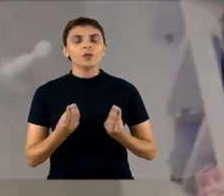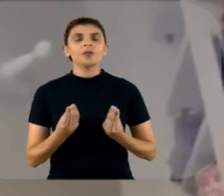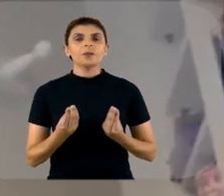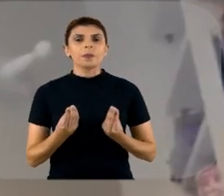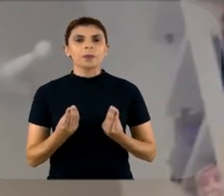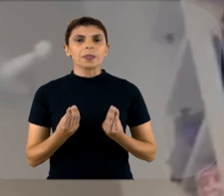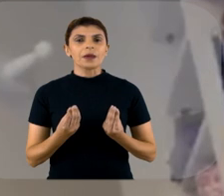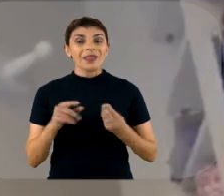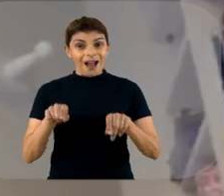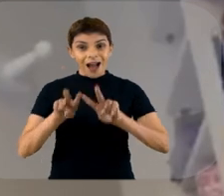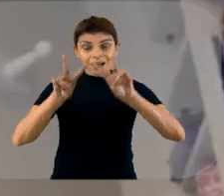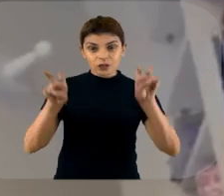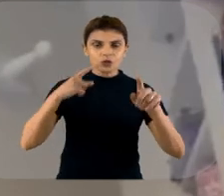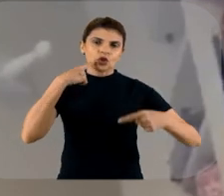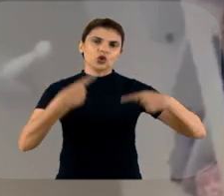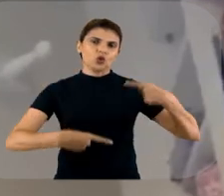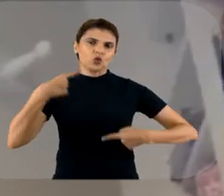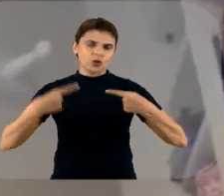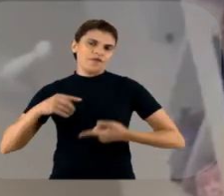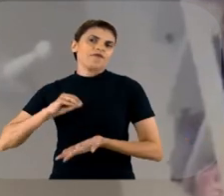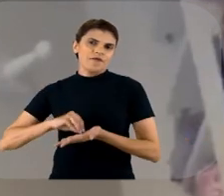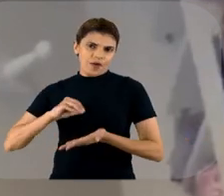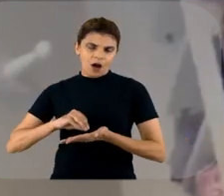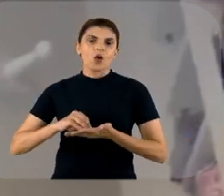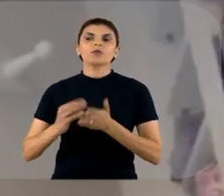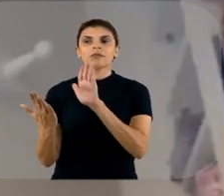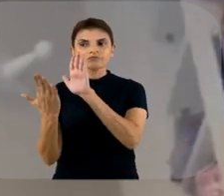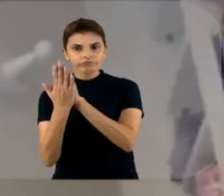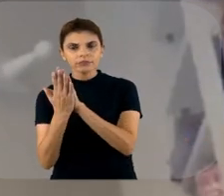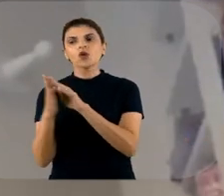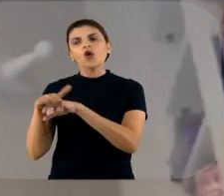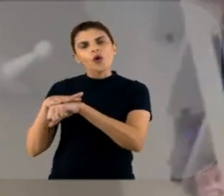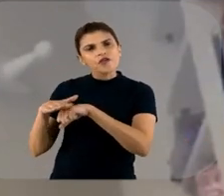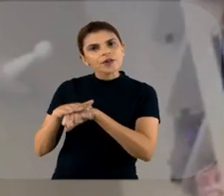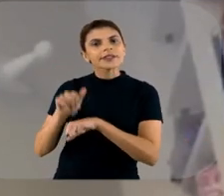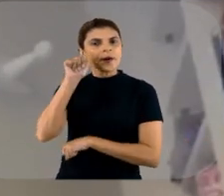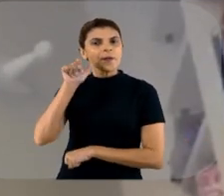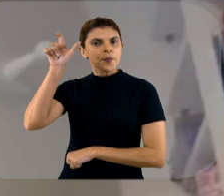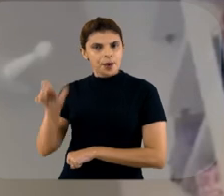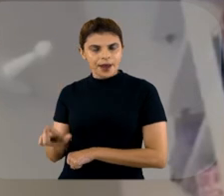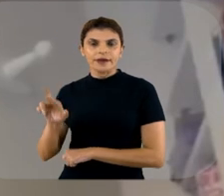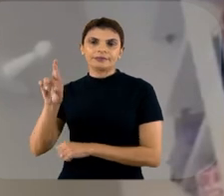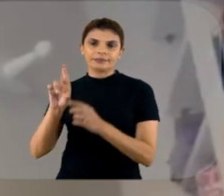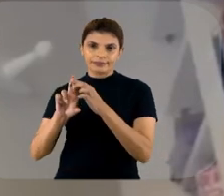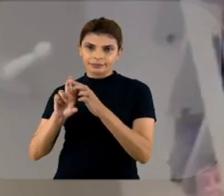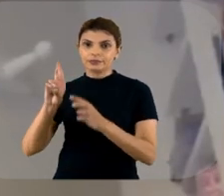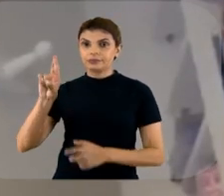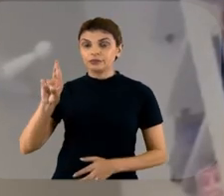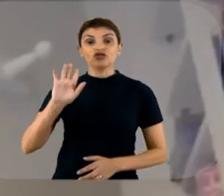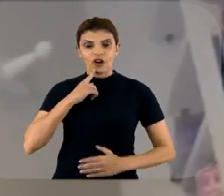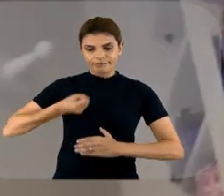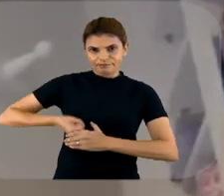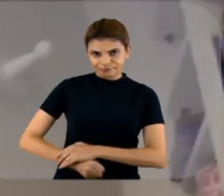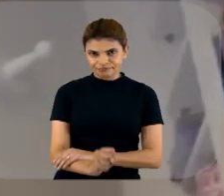eh isso esse assunto ser discutido com a gestante com a mulher é na verdade que já já nasceu